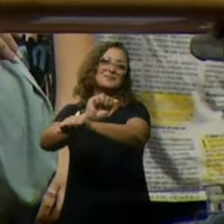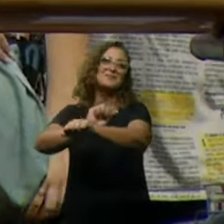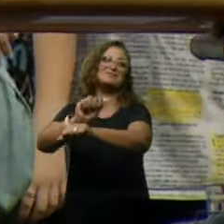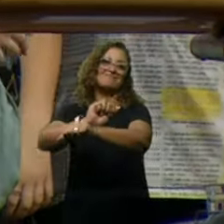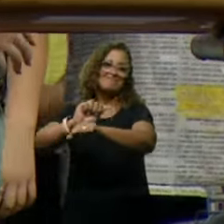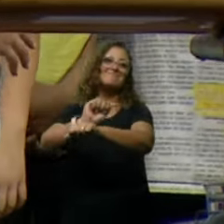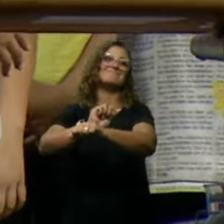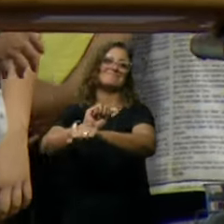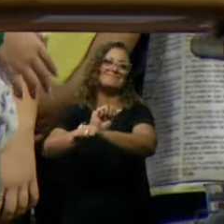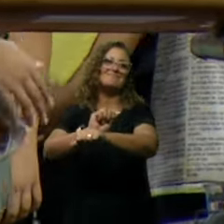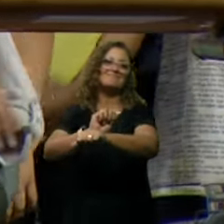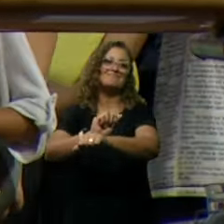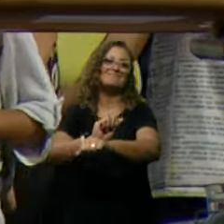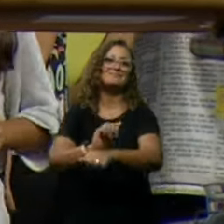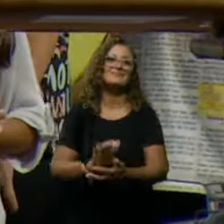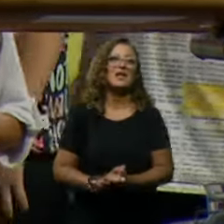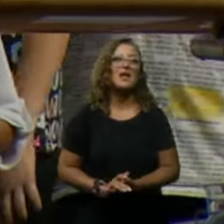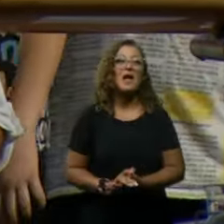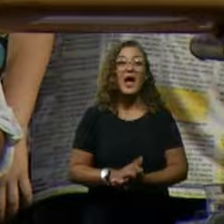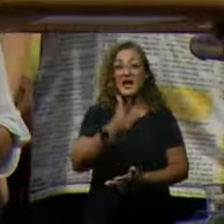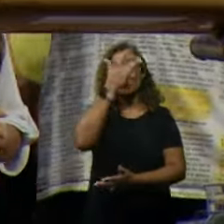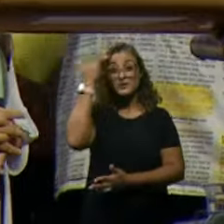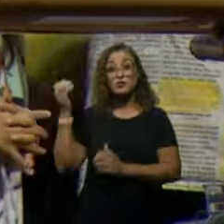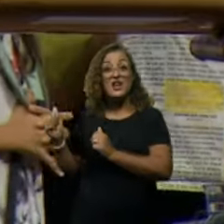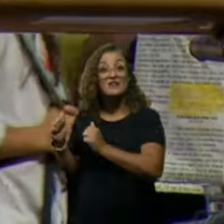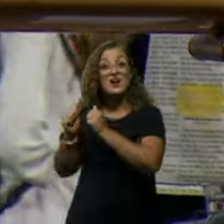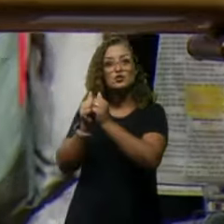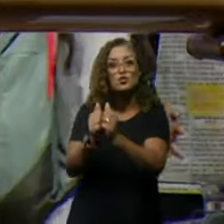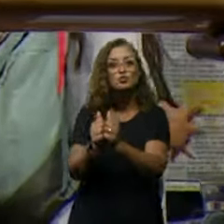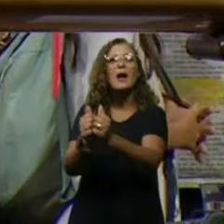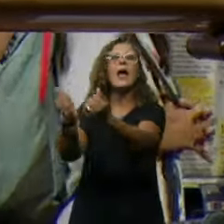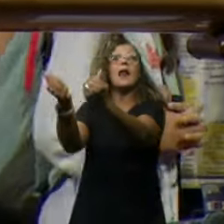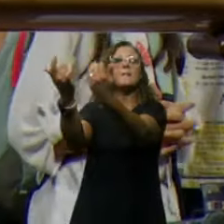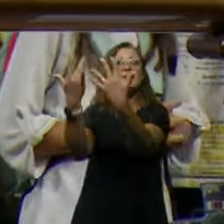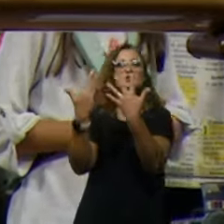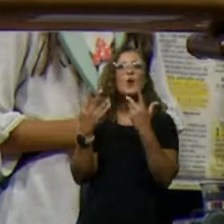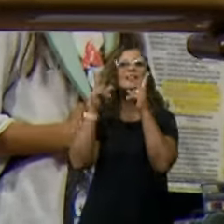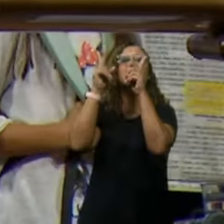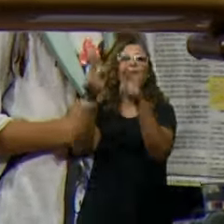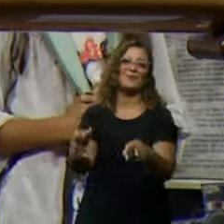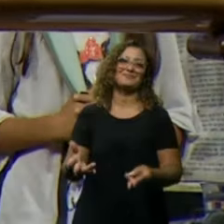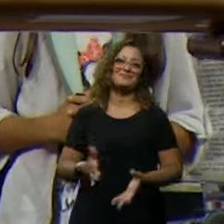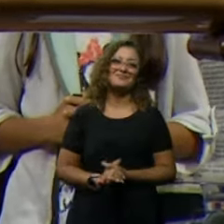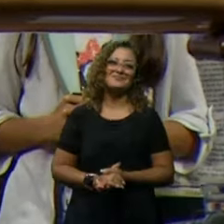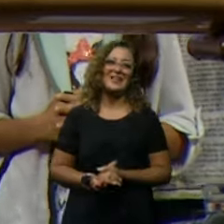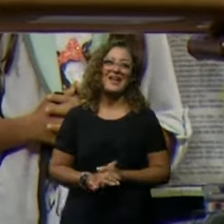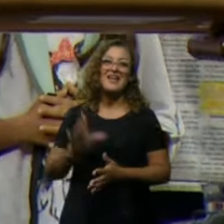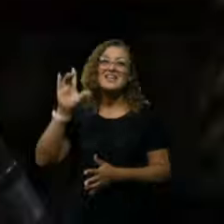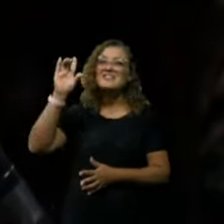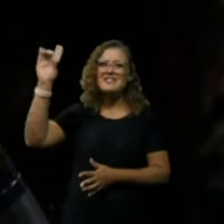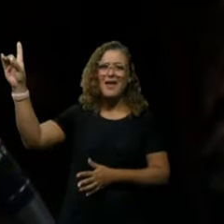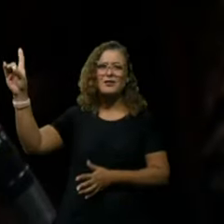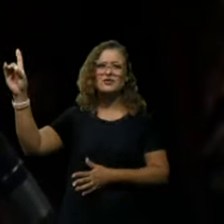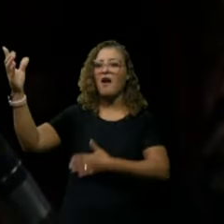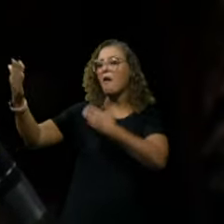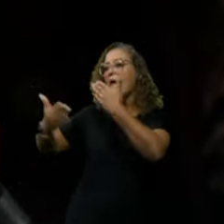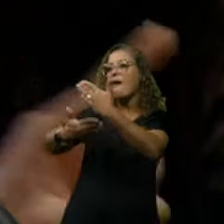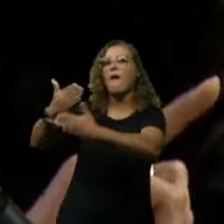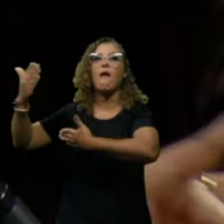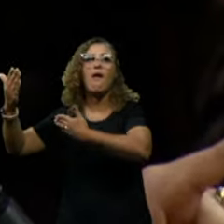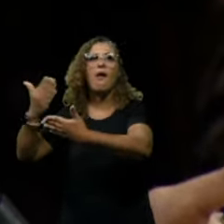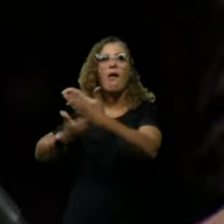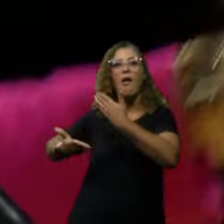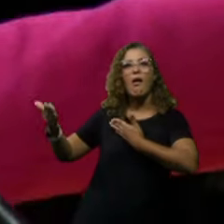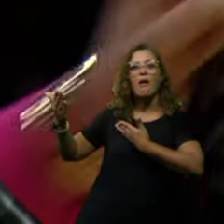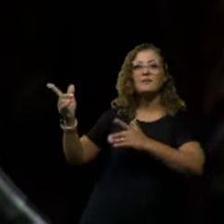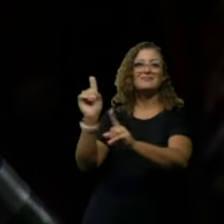precisava Crendo que ele cria só para o está debaixo da asa dele já tinha o direito de receber o que era dele Deus não negociava com Abraão Abraão